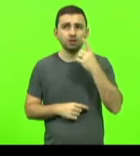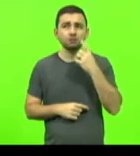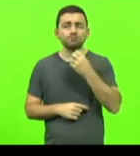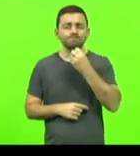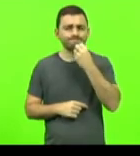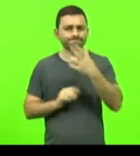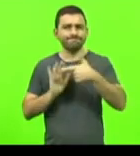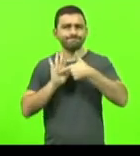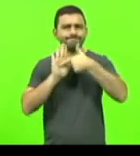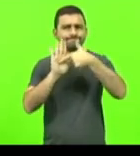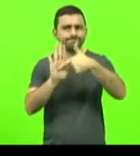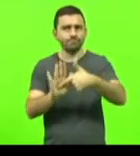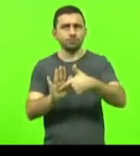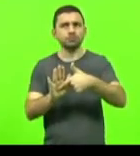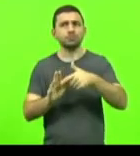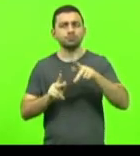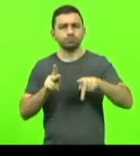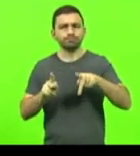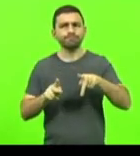pública, um homem